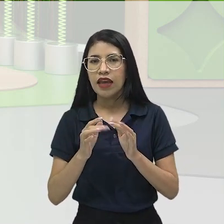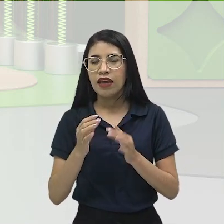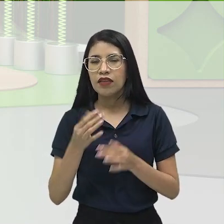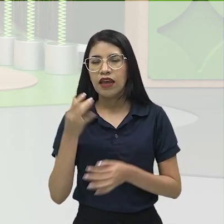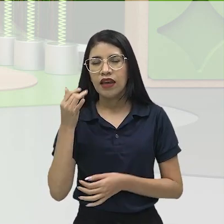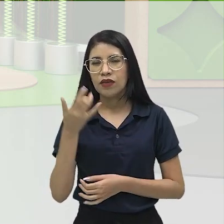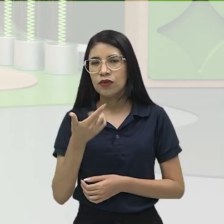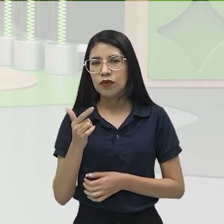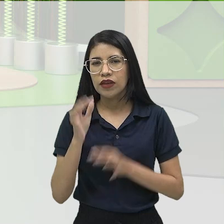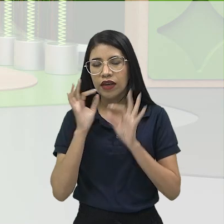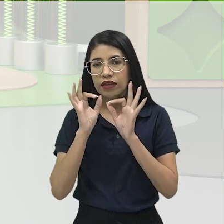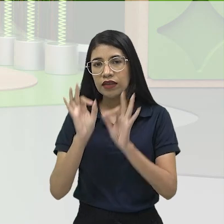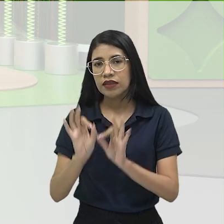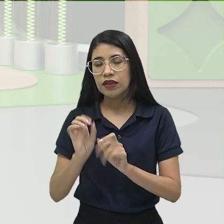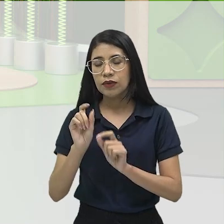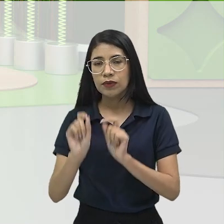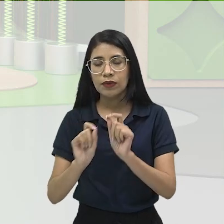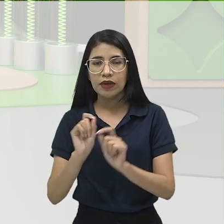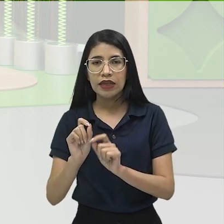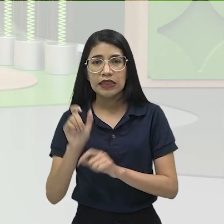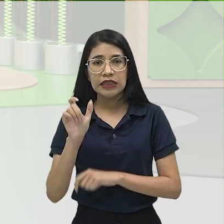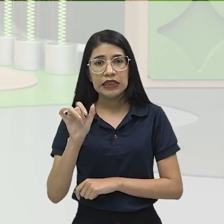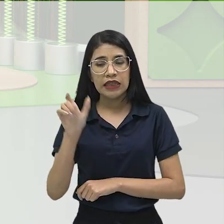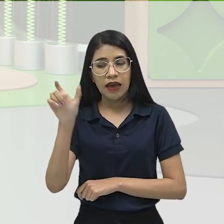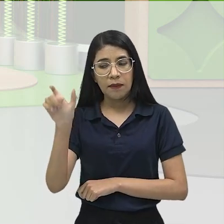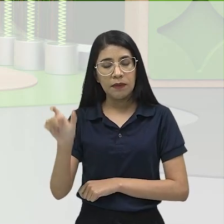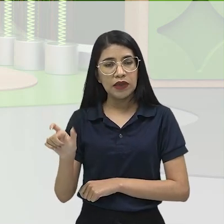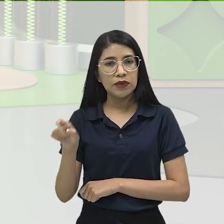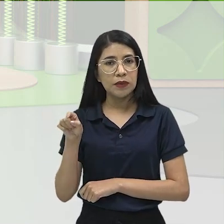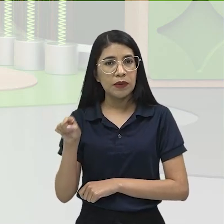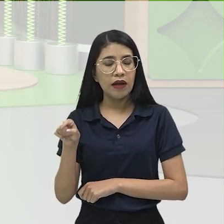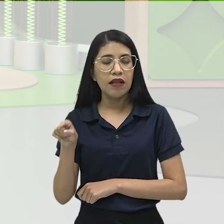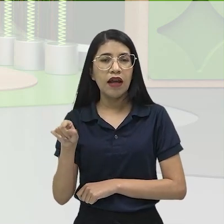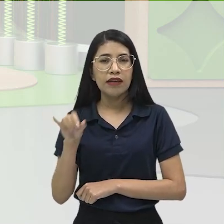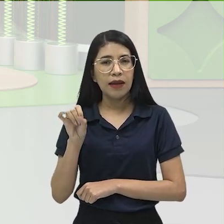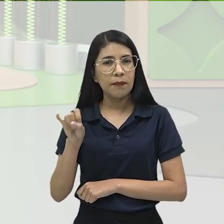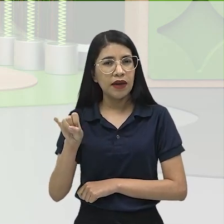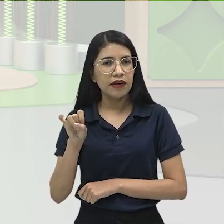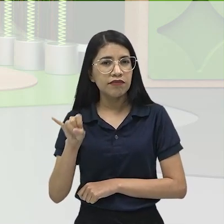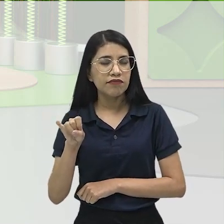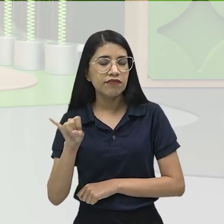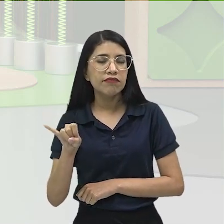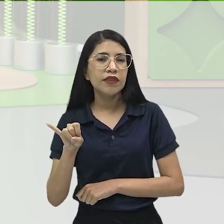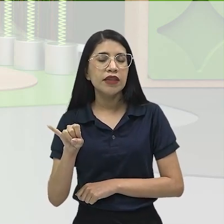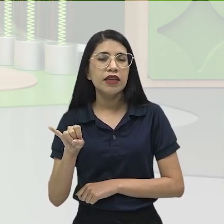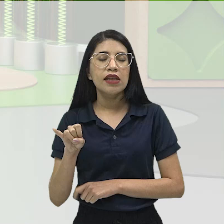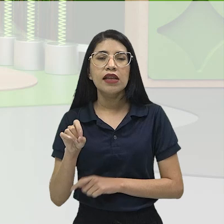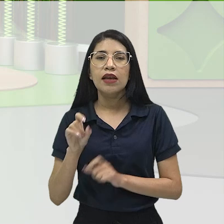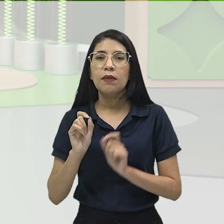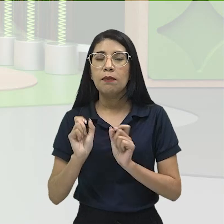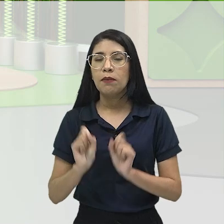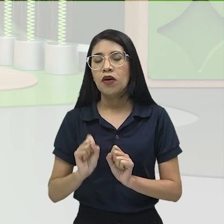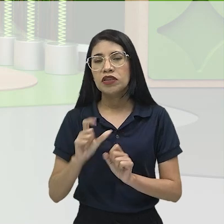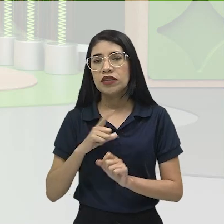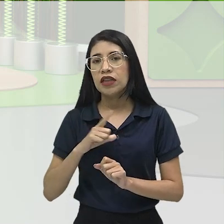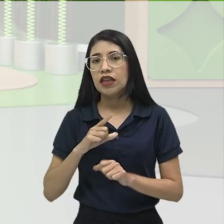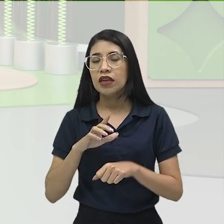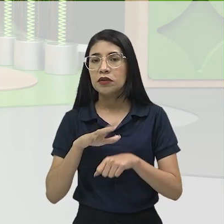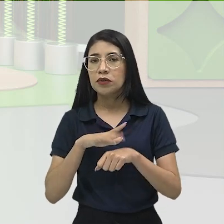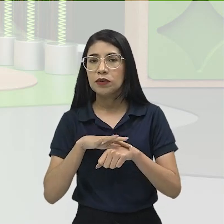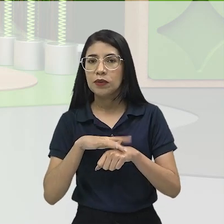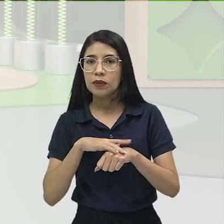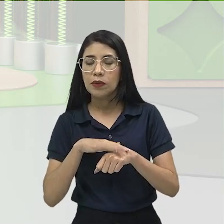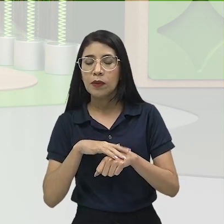muita atenção se o outro, né, se o parceiro, aquela pessoa em que você está interessada, poderia estar ou